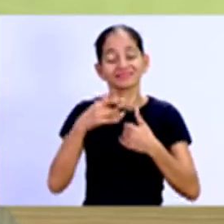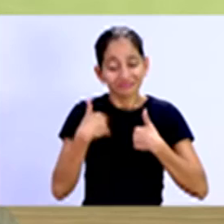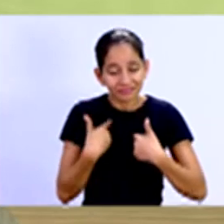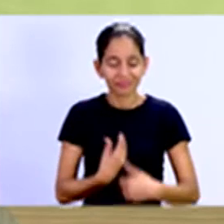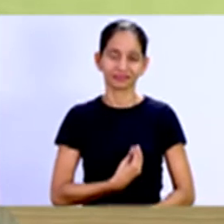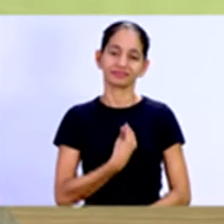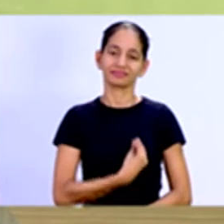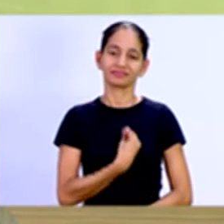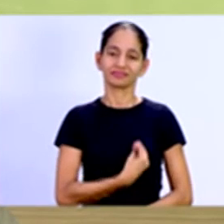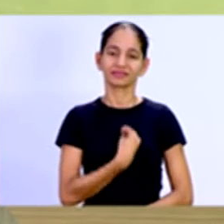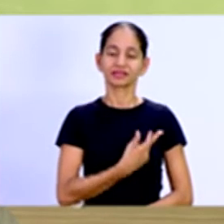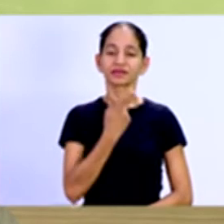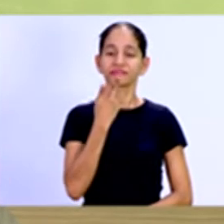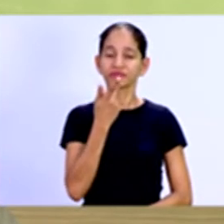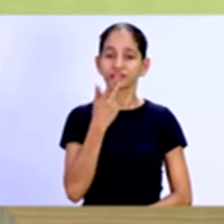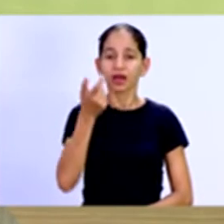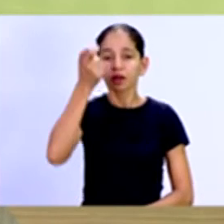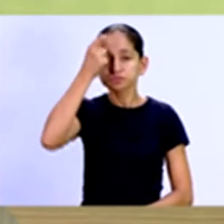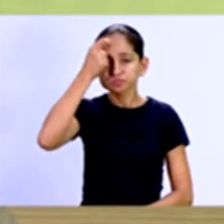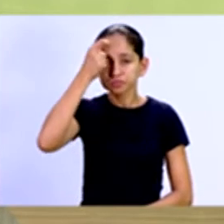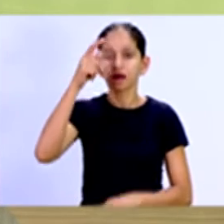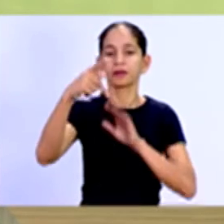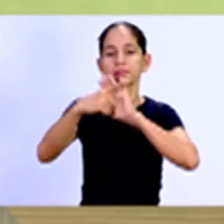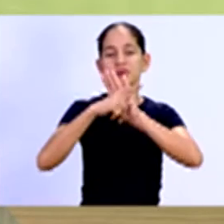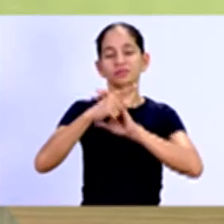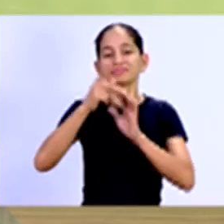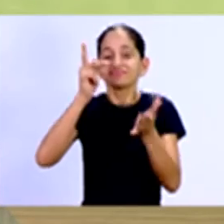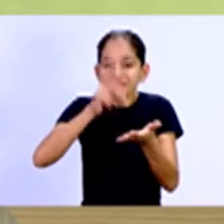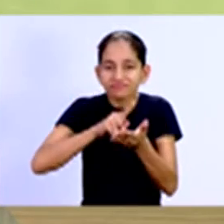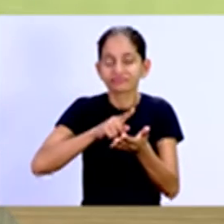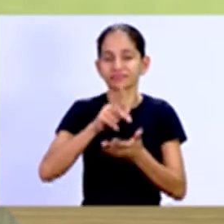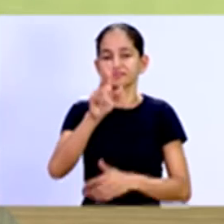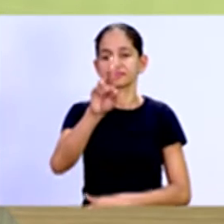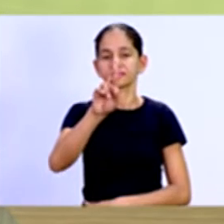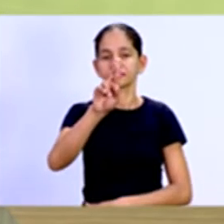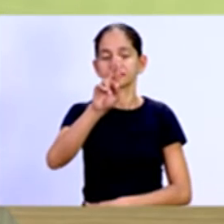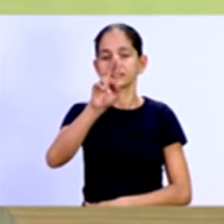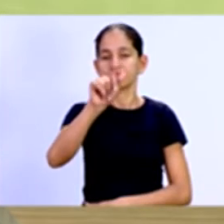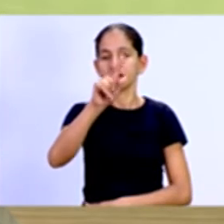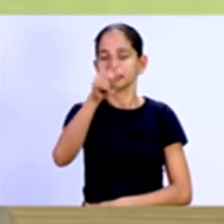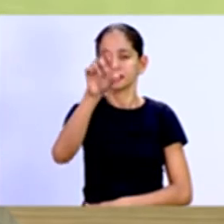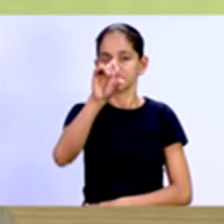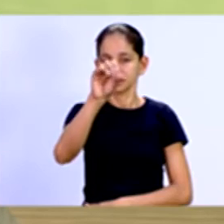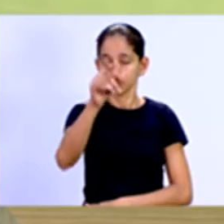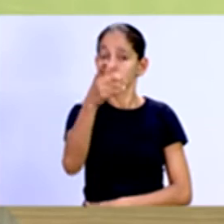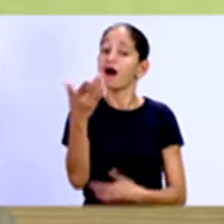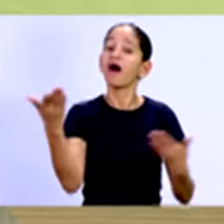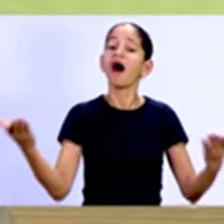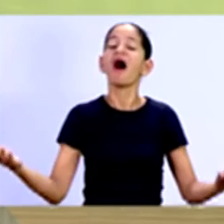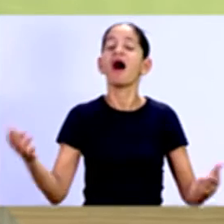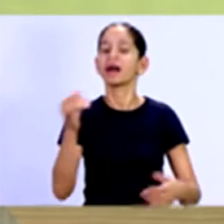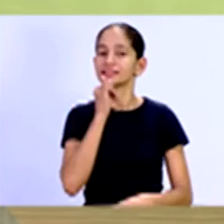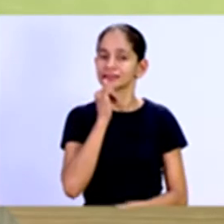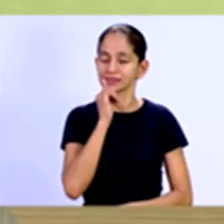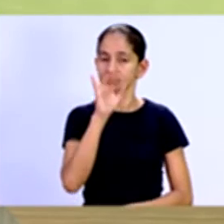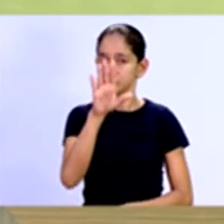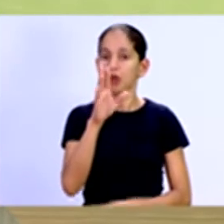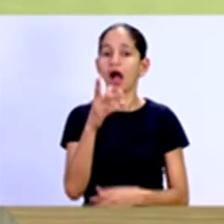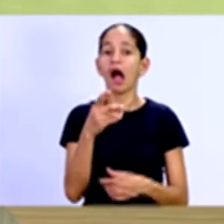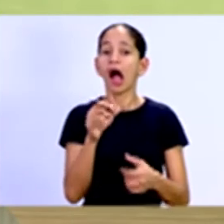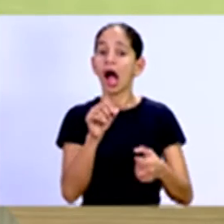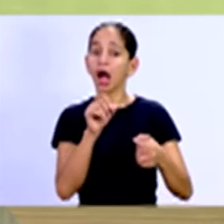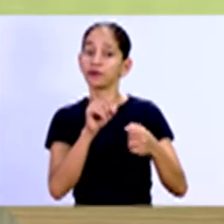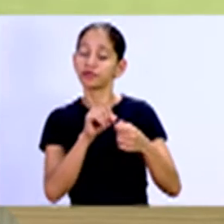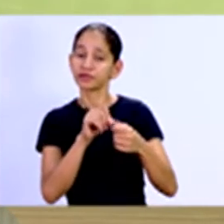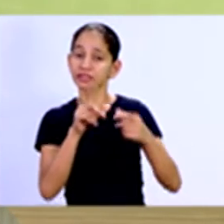chamamos de razão, discernimento da minha ação diante de alguma atitude. Ou seja, eu não vou mais agir